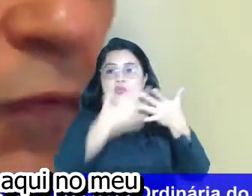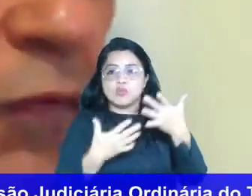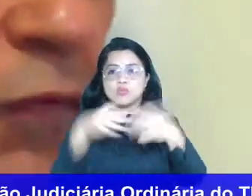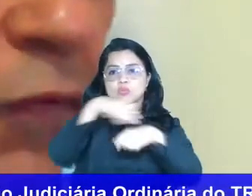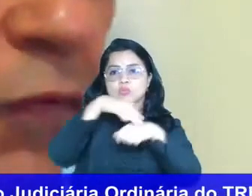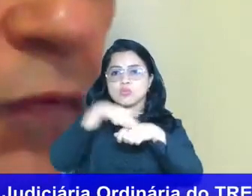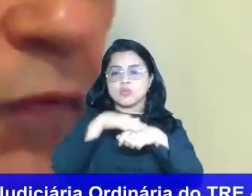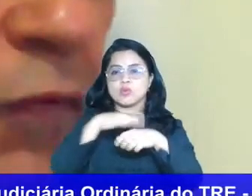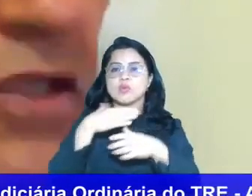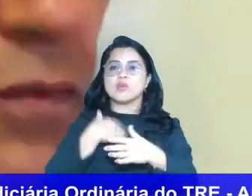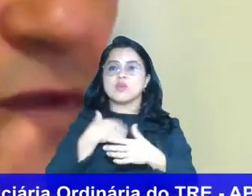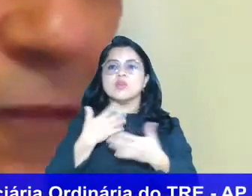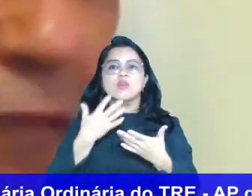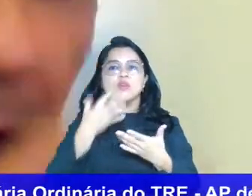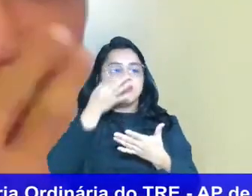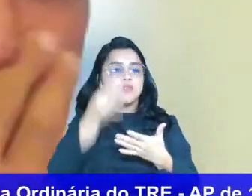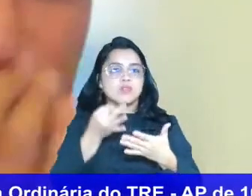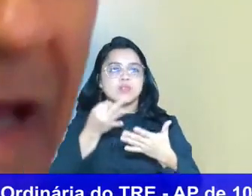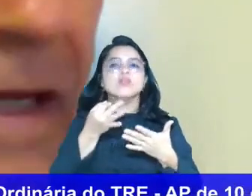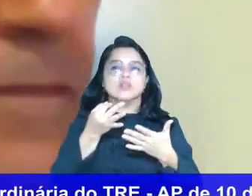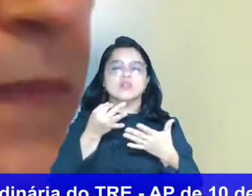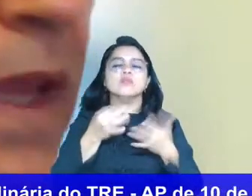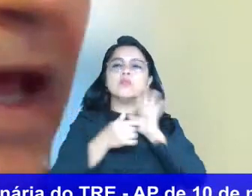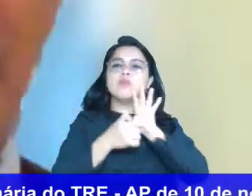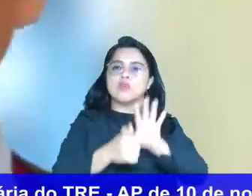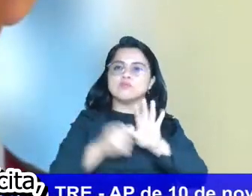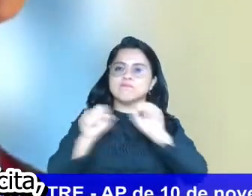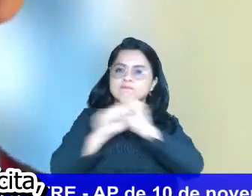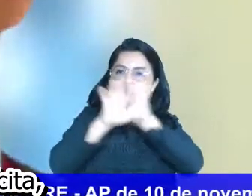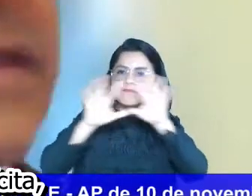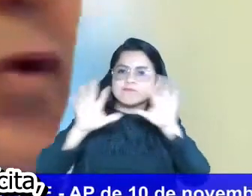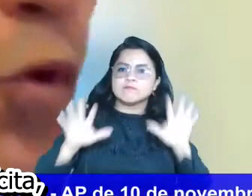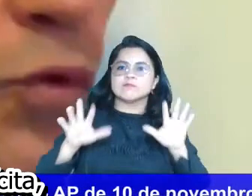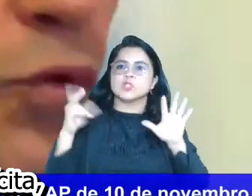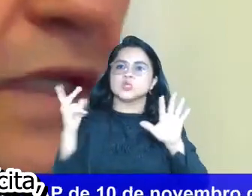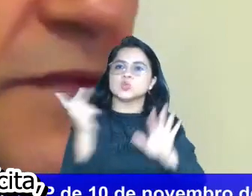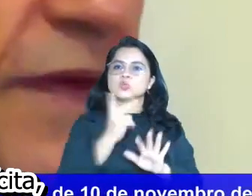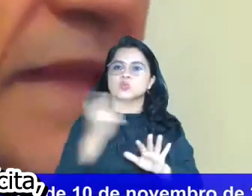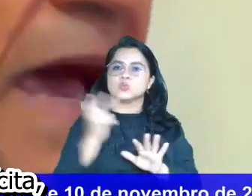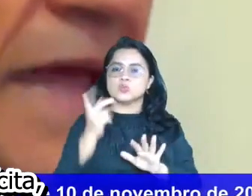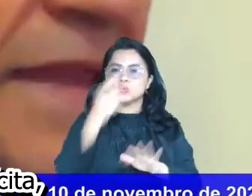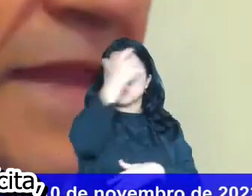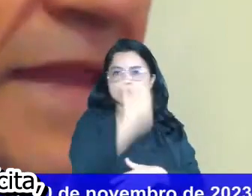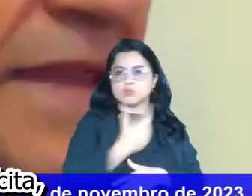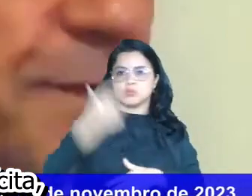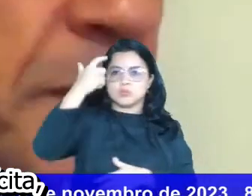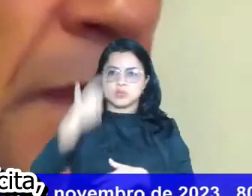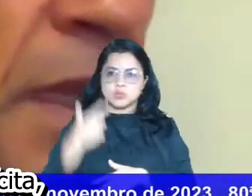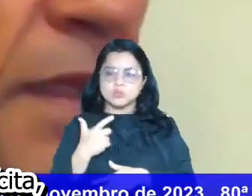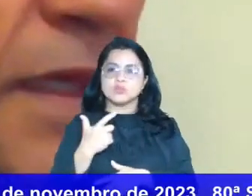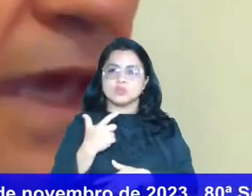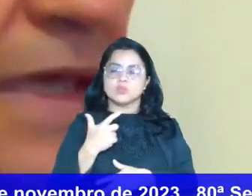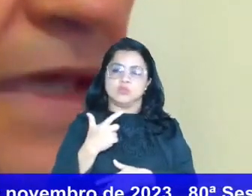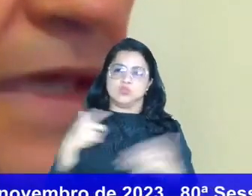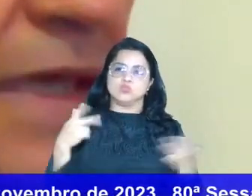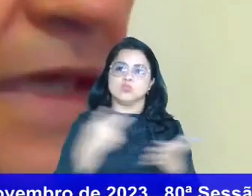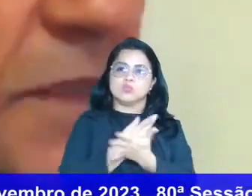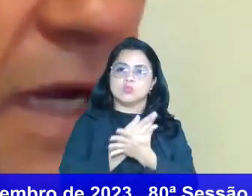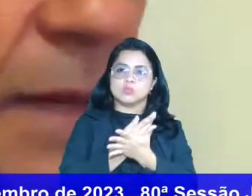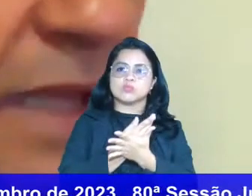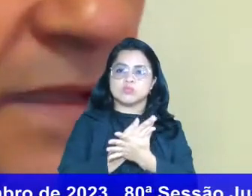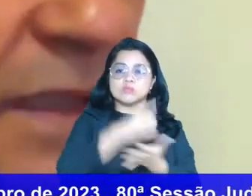aqui no meu voto deixam de forma clara as duas condutas vedadas, e